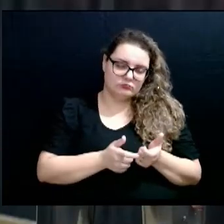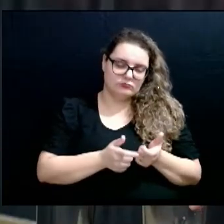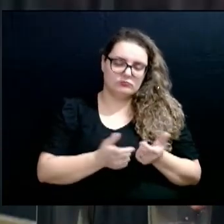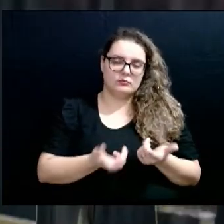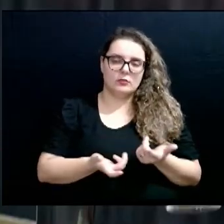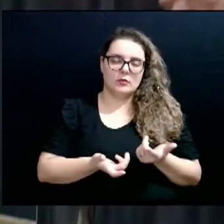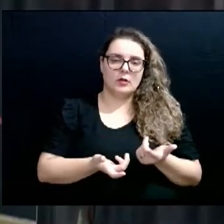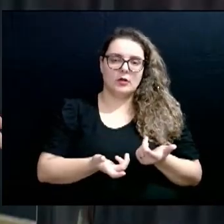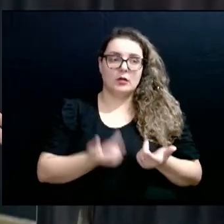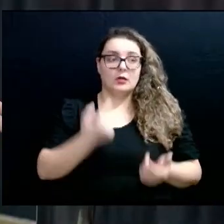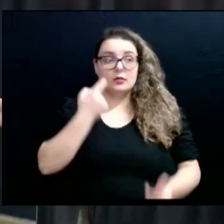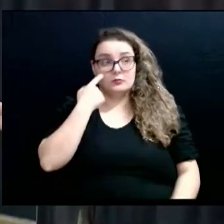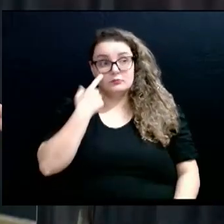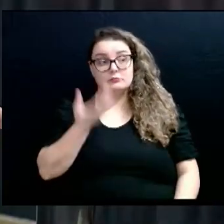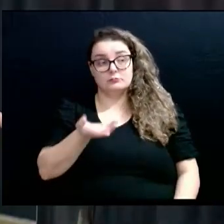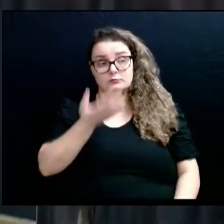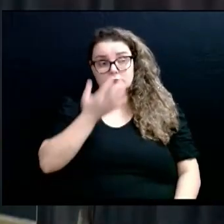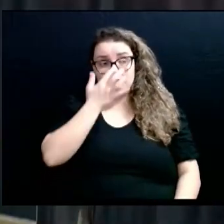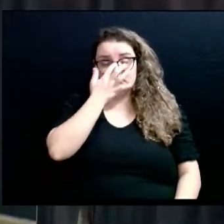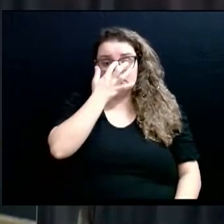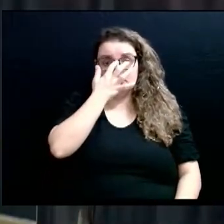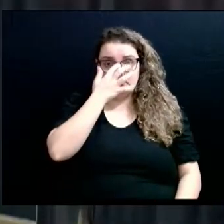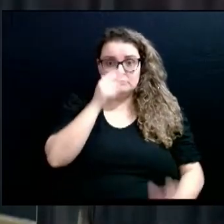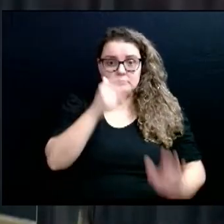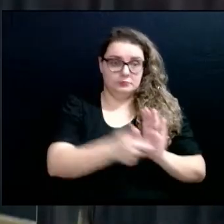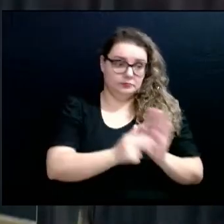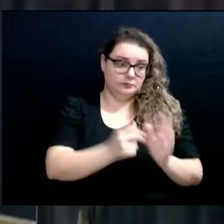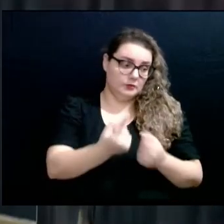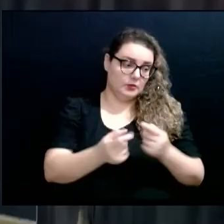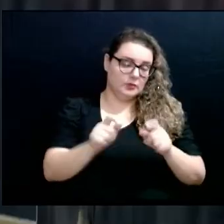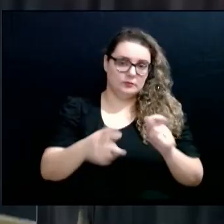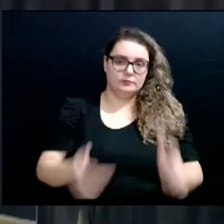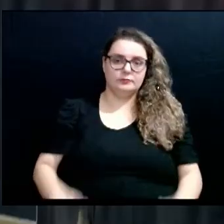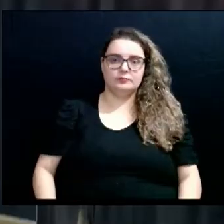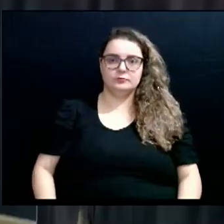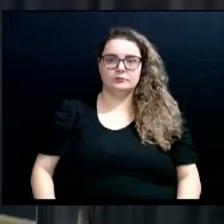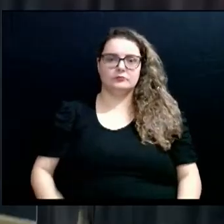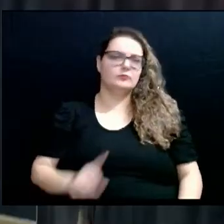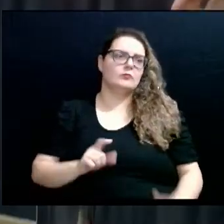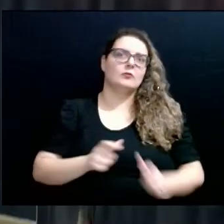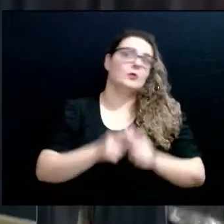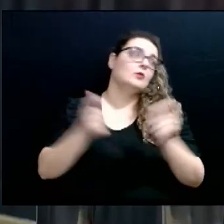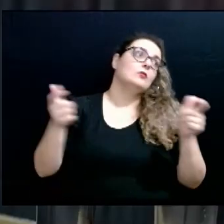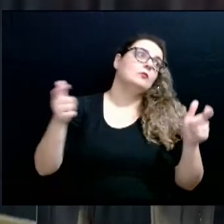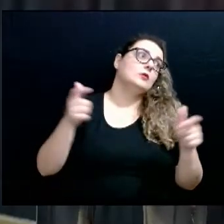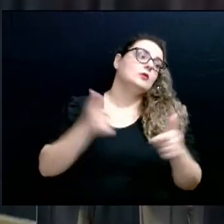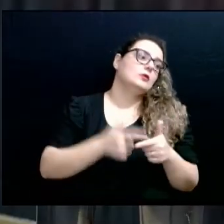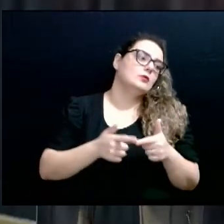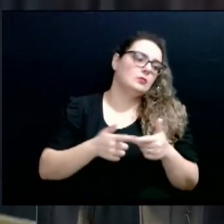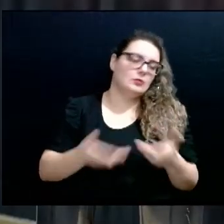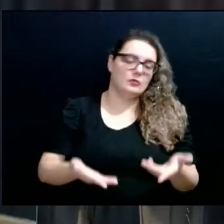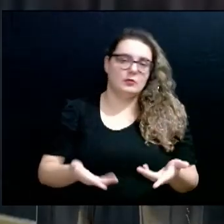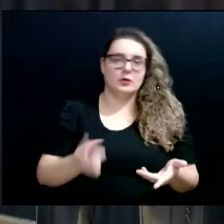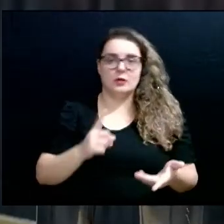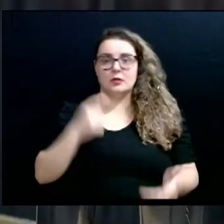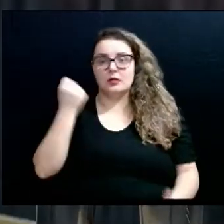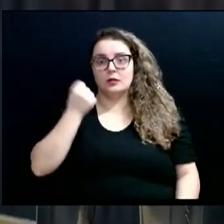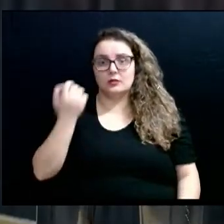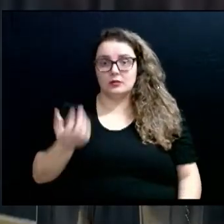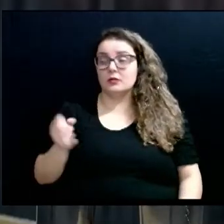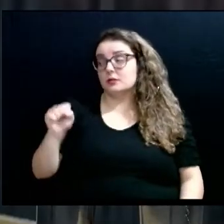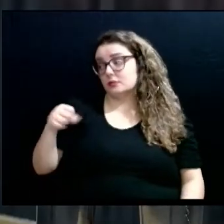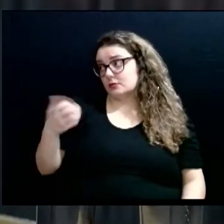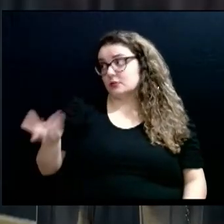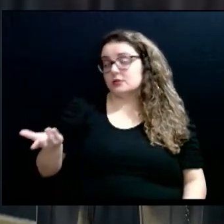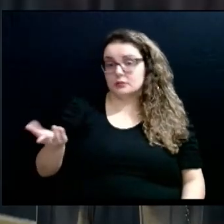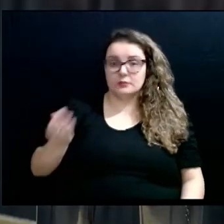isso, né? Que faz sentido para algumas pessoas. Não, eu não vou aumentar uma situação que não é tão grave assim. Eu vou tentar